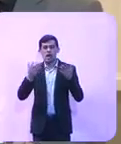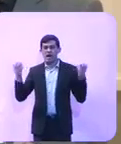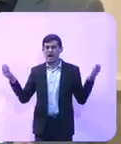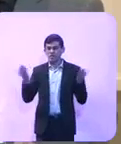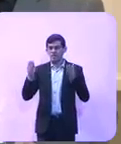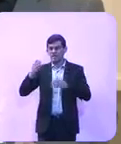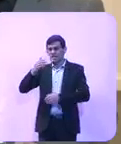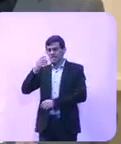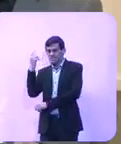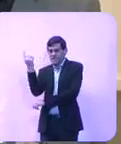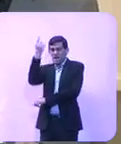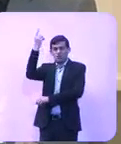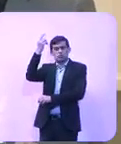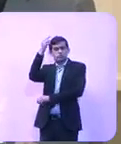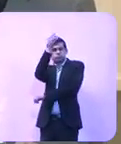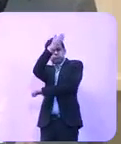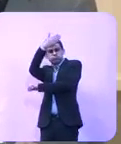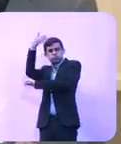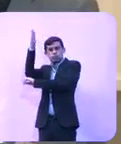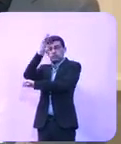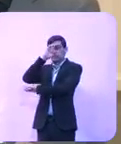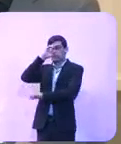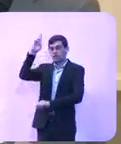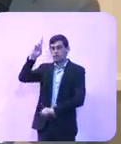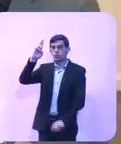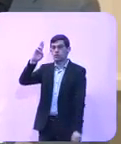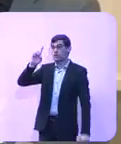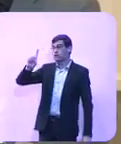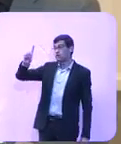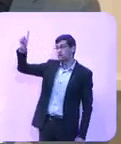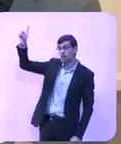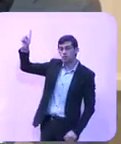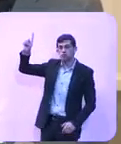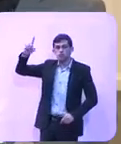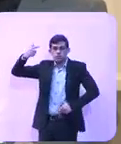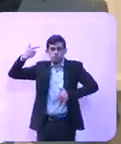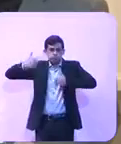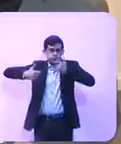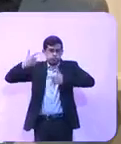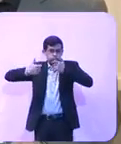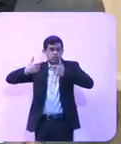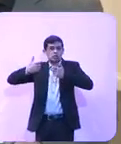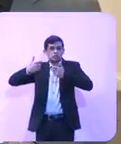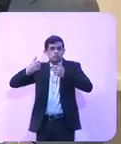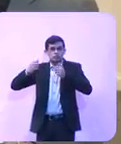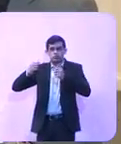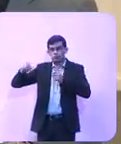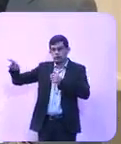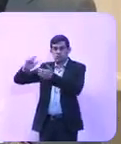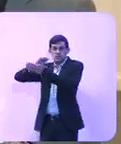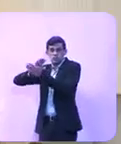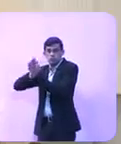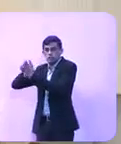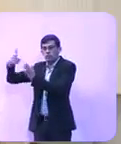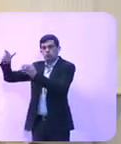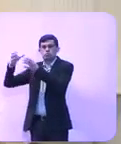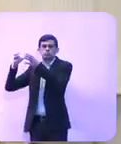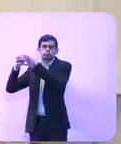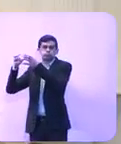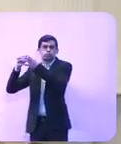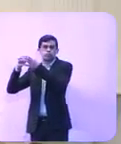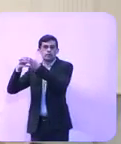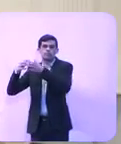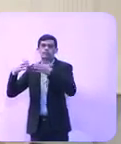bem alto a bandeira do Senhor. O Senhor combaterá para sempre os amalequitas.